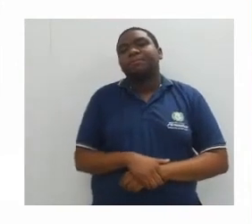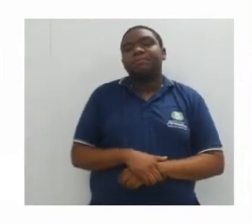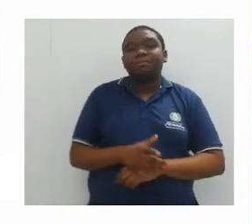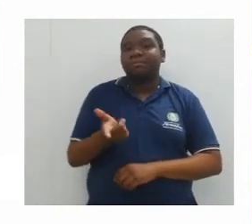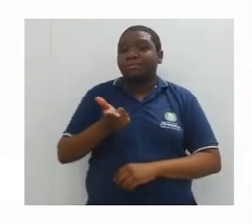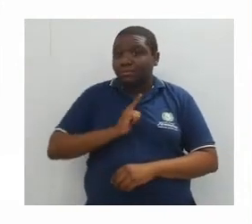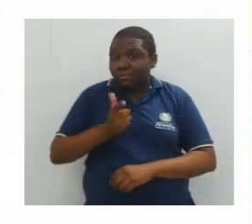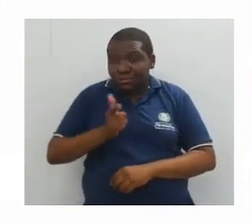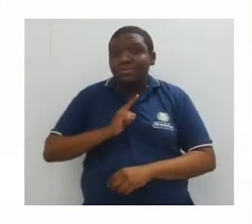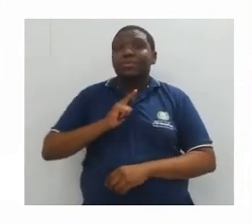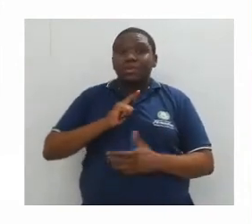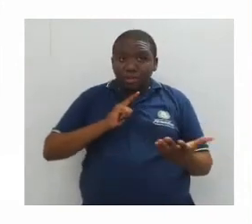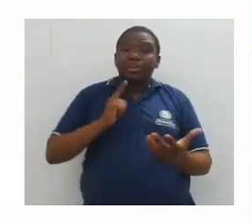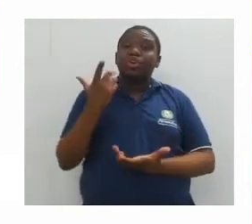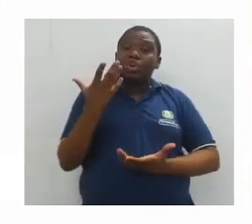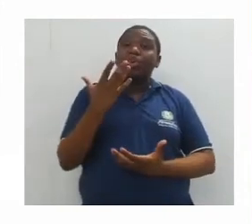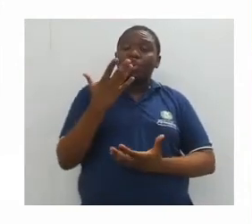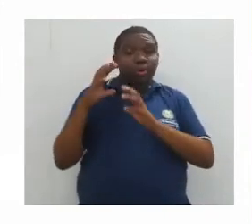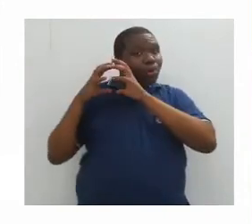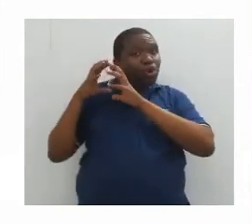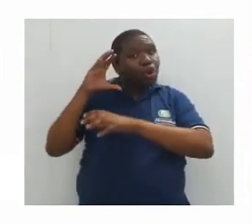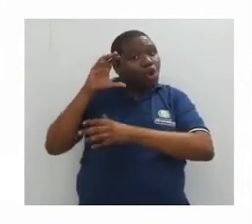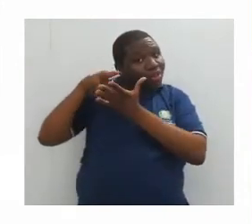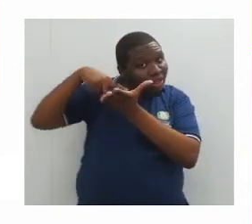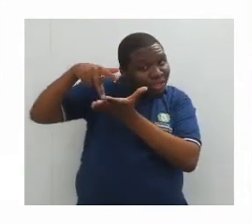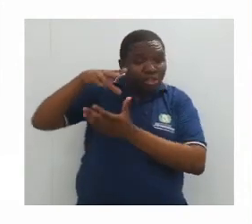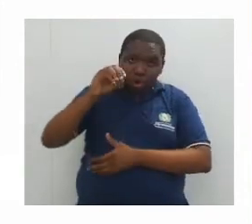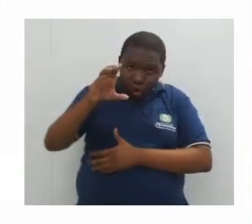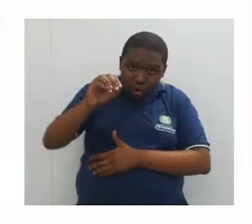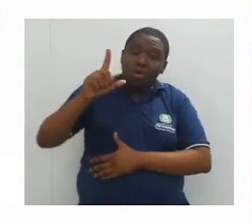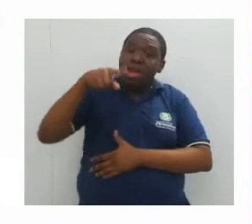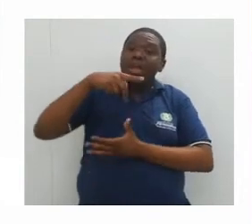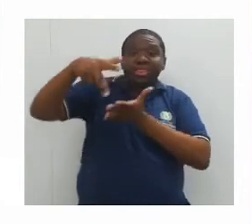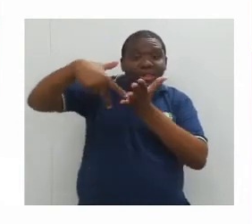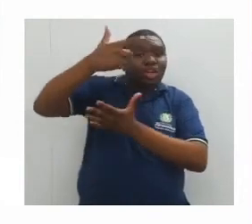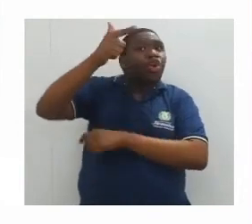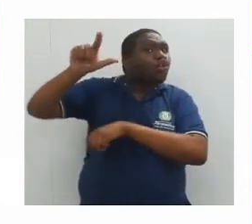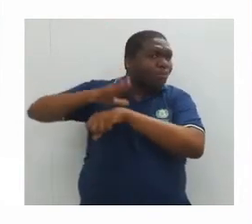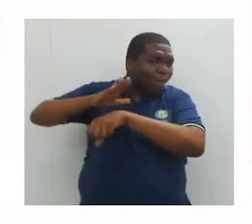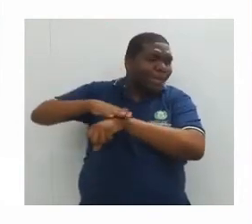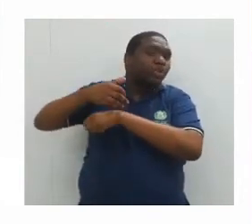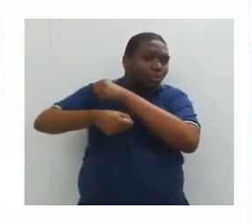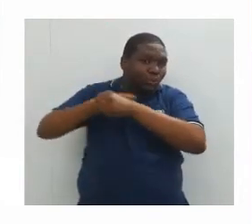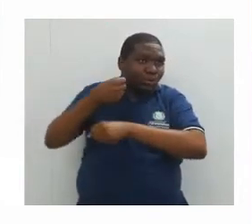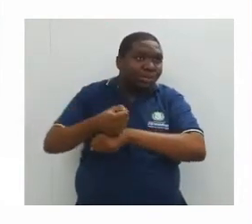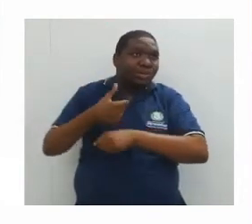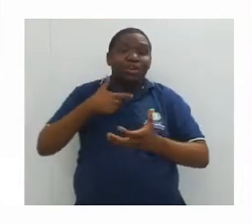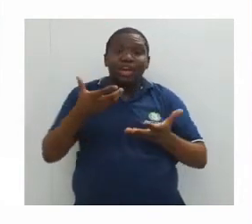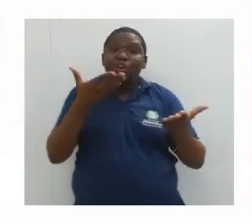O coco, ele é um foguete do ciclo junino, porém ele também é dançado em outras épocas do ano. E aí eu quero